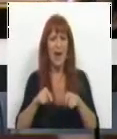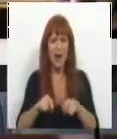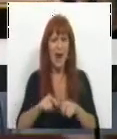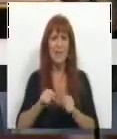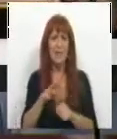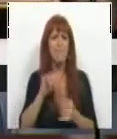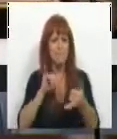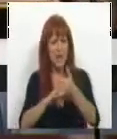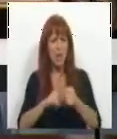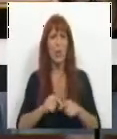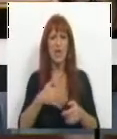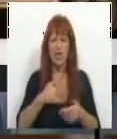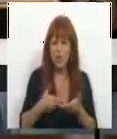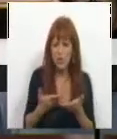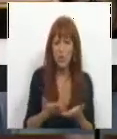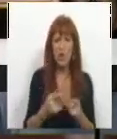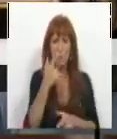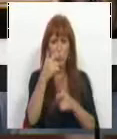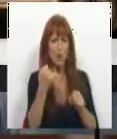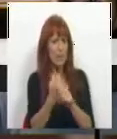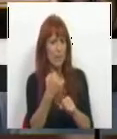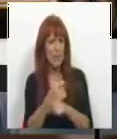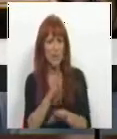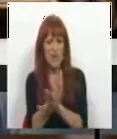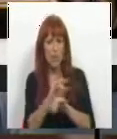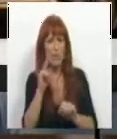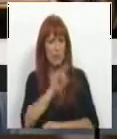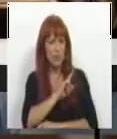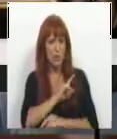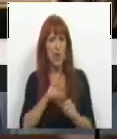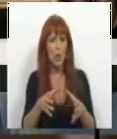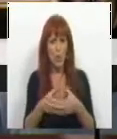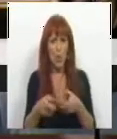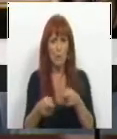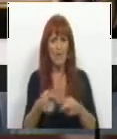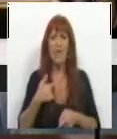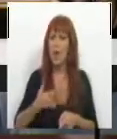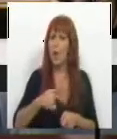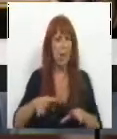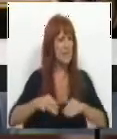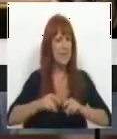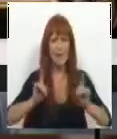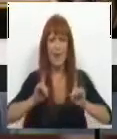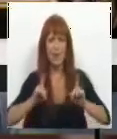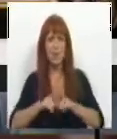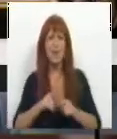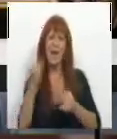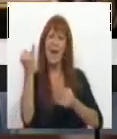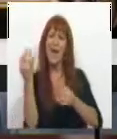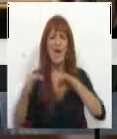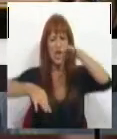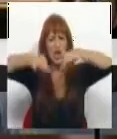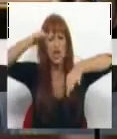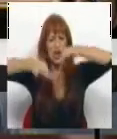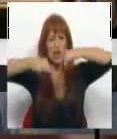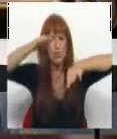essa militância da generosidade de tanta gente que trabalha no setor particular e cooperativo que não aceitamos que se